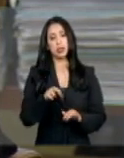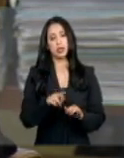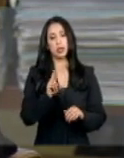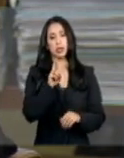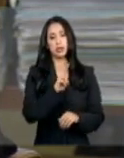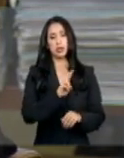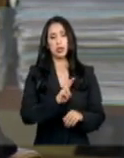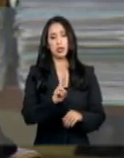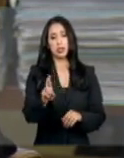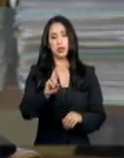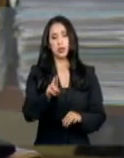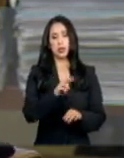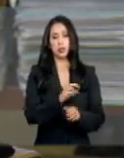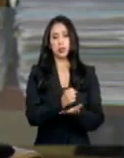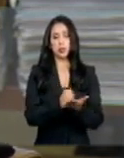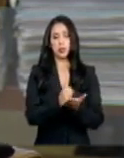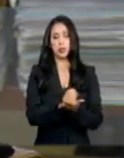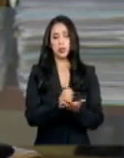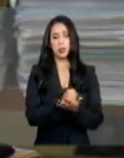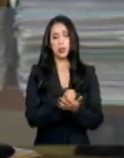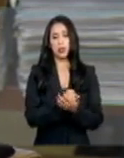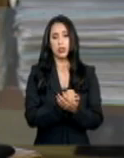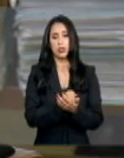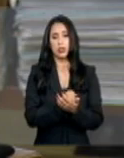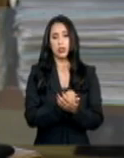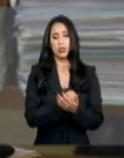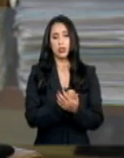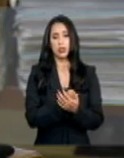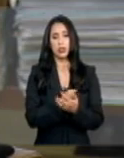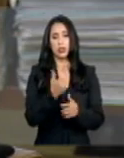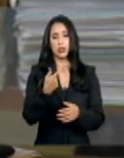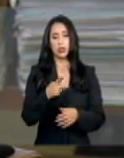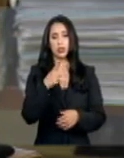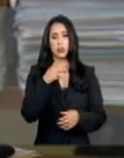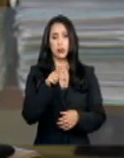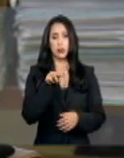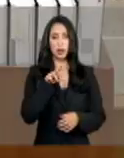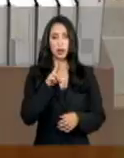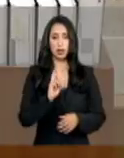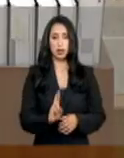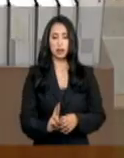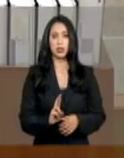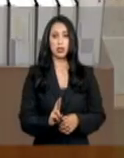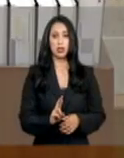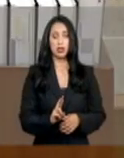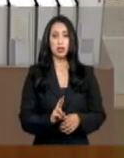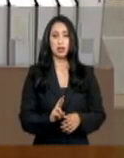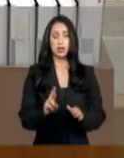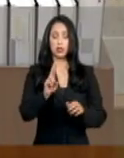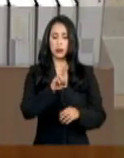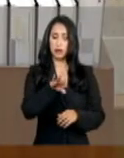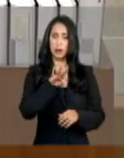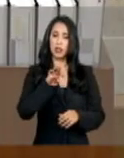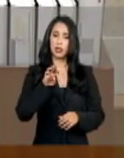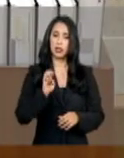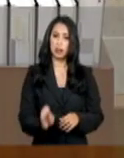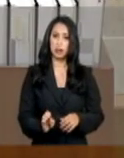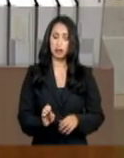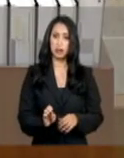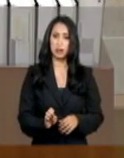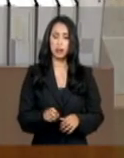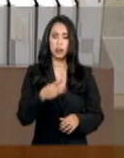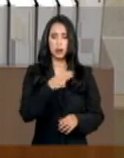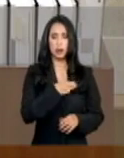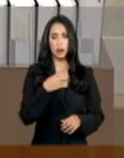vazada nos seguintes termos é a proposta da douta procuradoria geral da república no recurso extraordinário que o mp